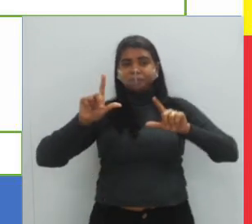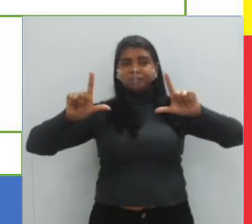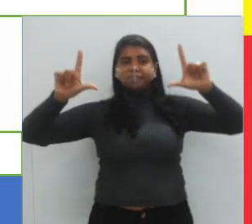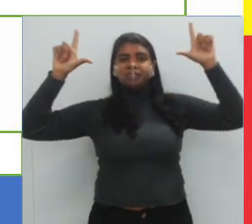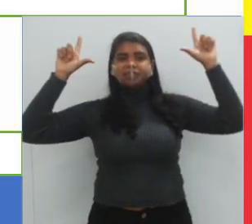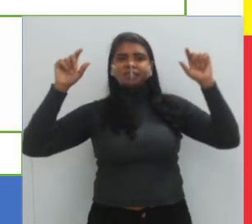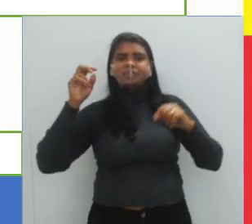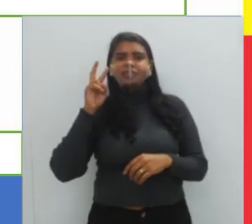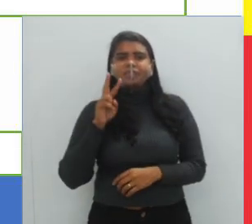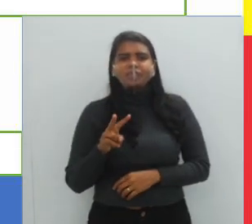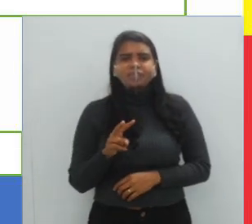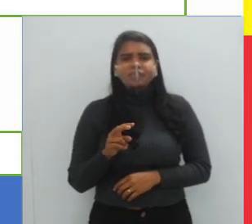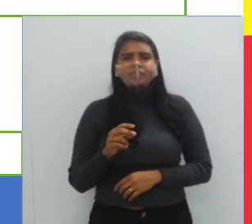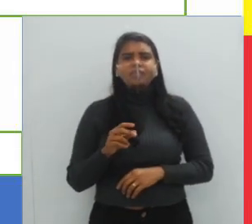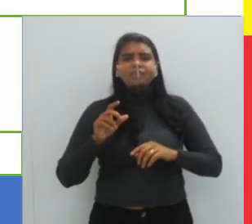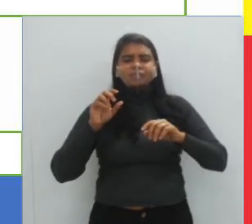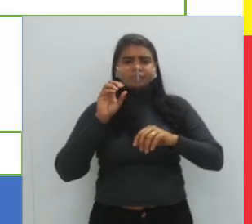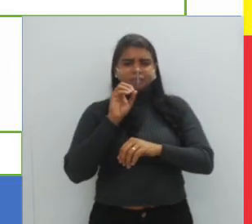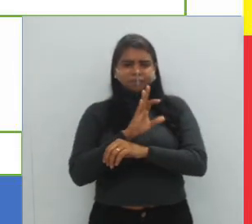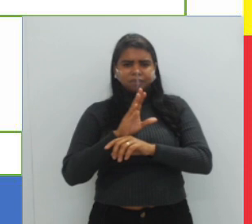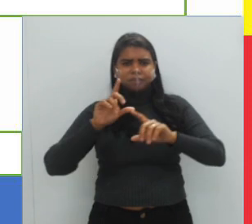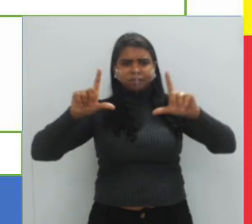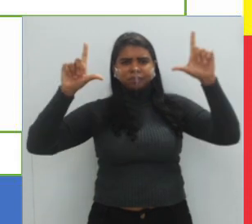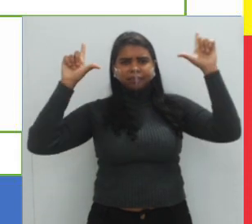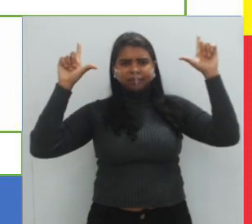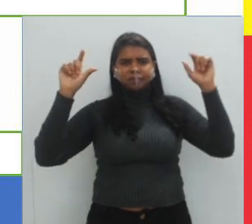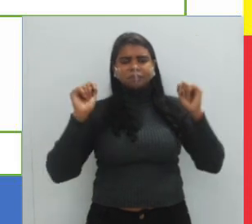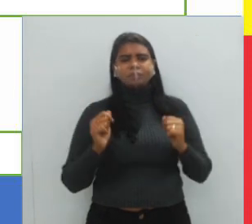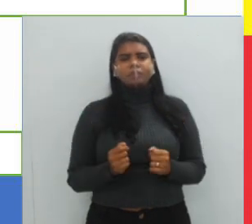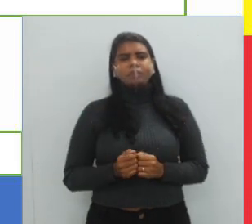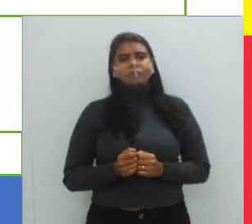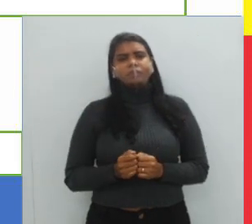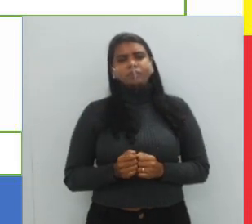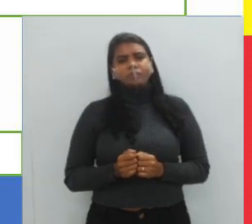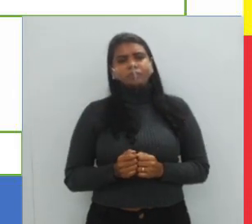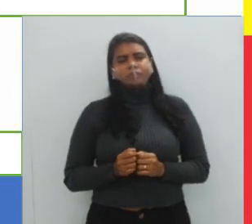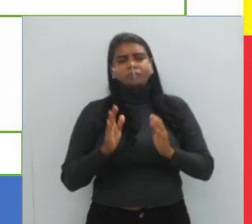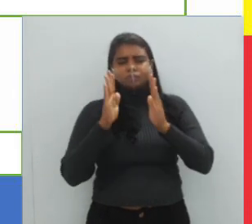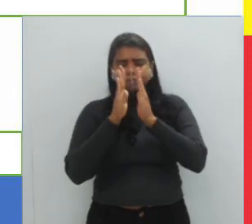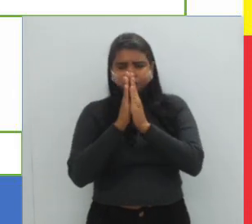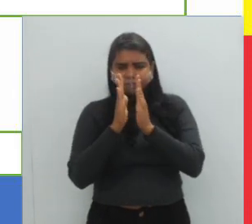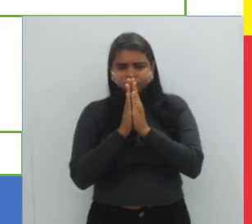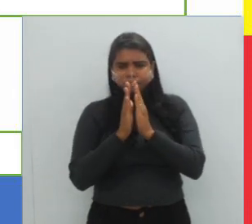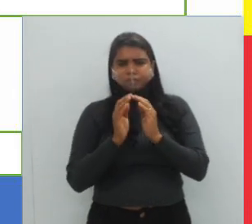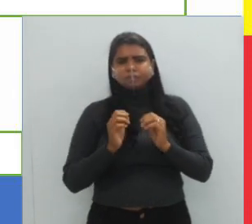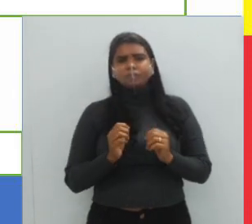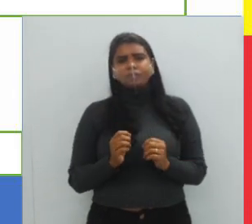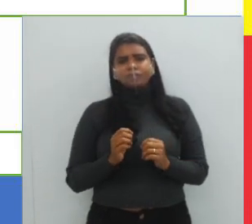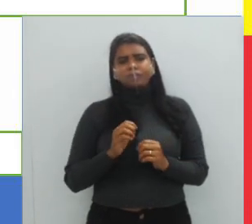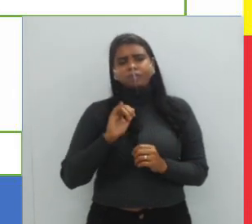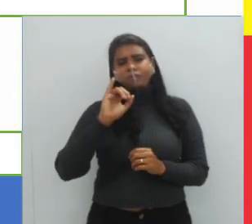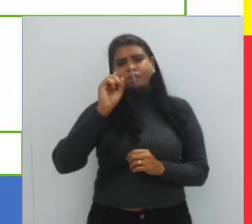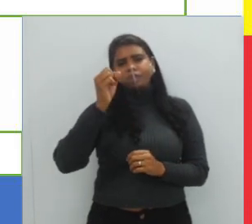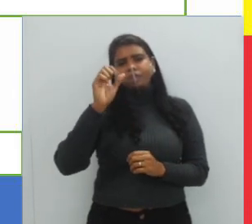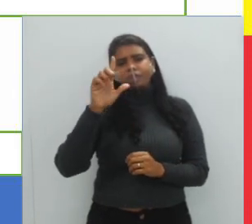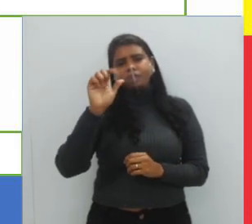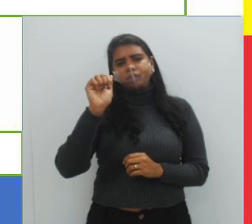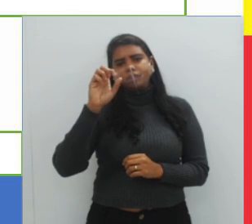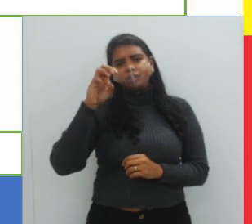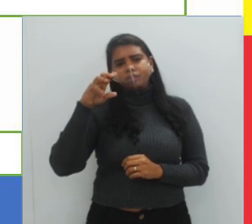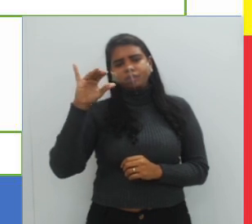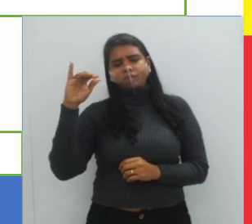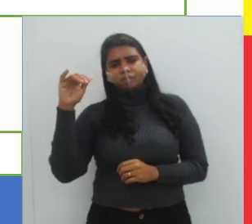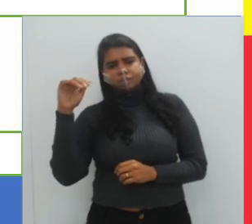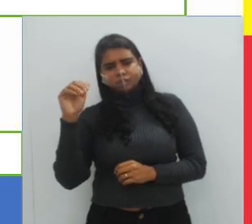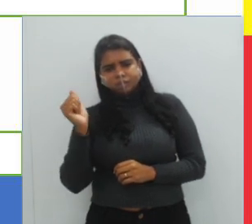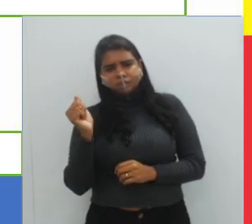Na tela, nós vemos uma fotografia de um rito, uma oração islâmica do